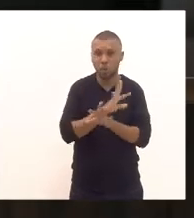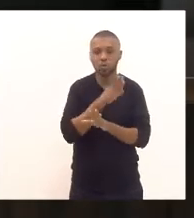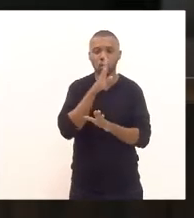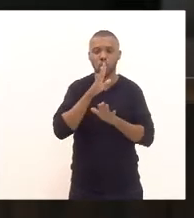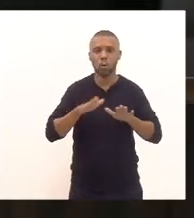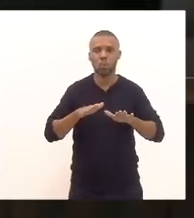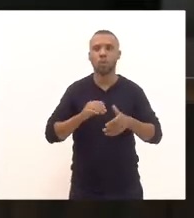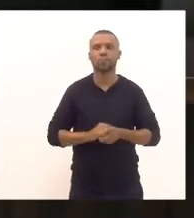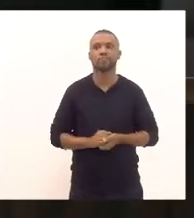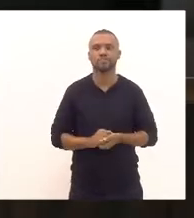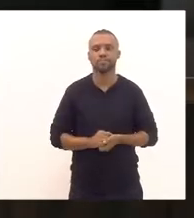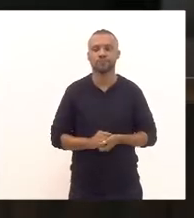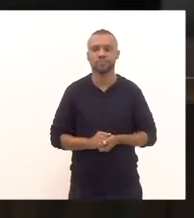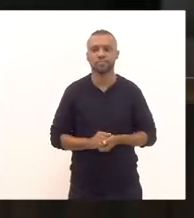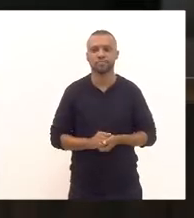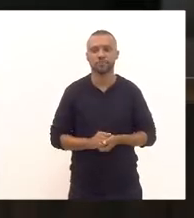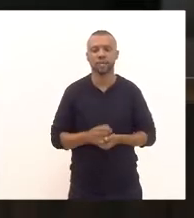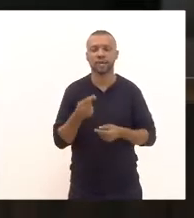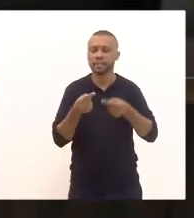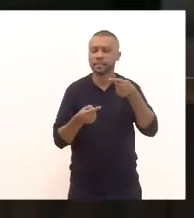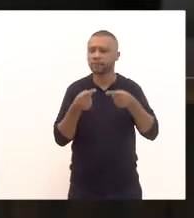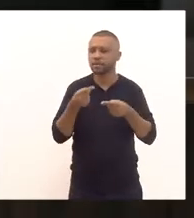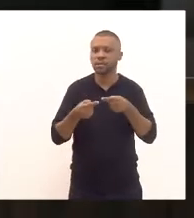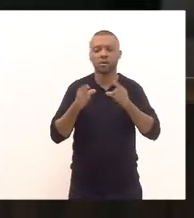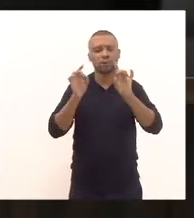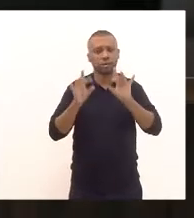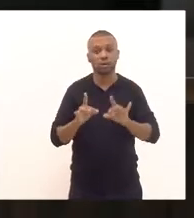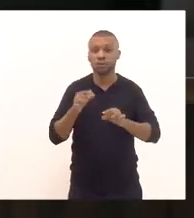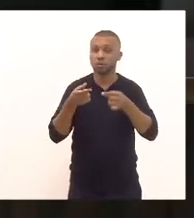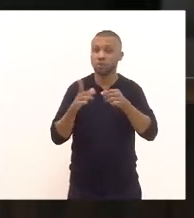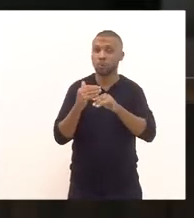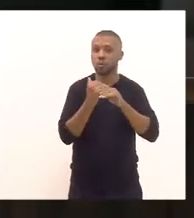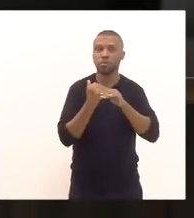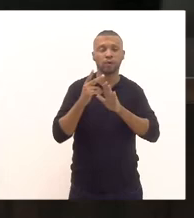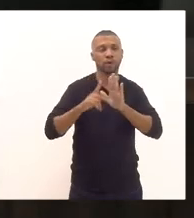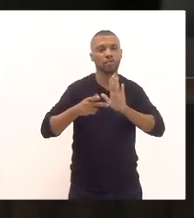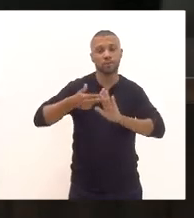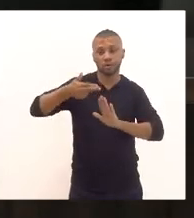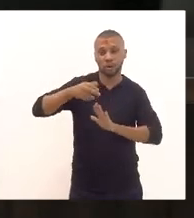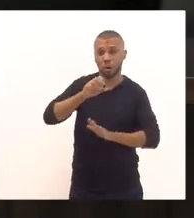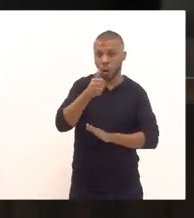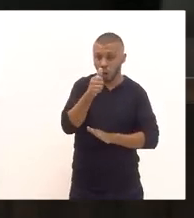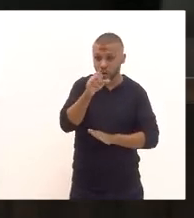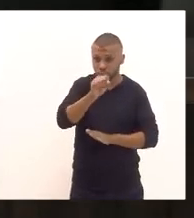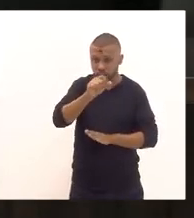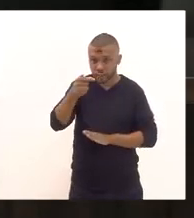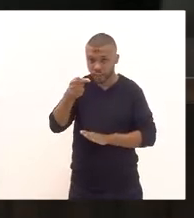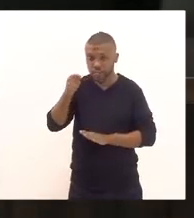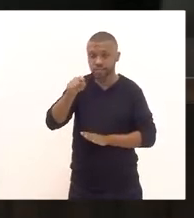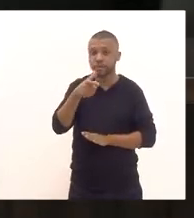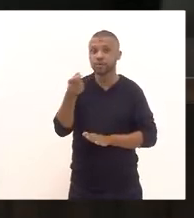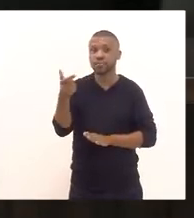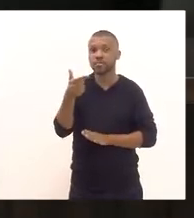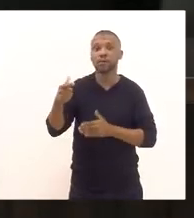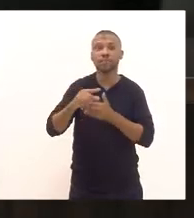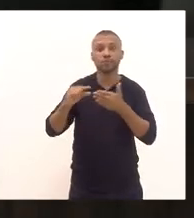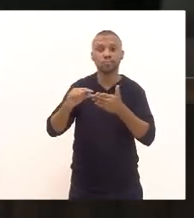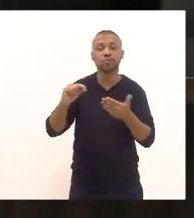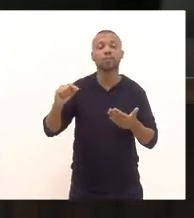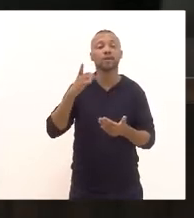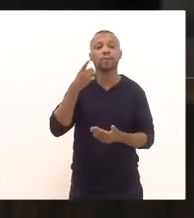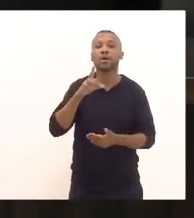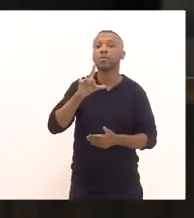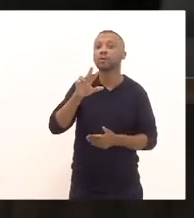aprovado o autógrafo em tramitação ordinária e discussão única projeto de resolução 1187 de 22 de autoria da deputada